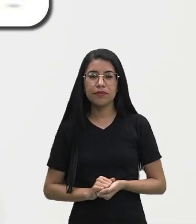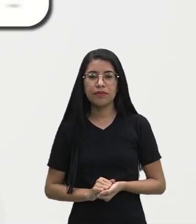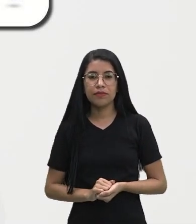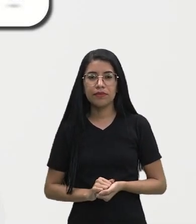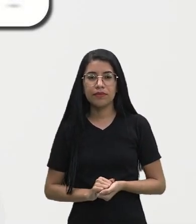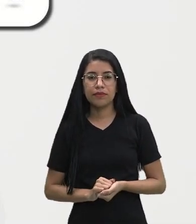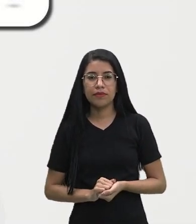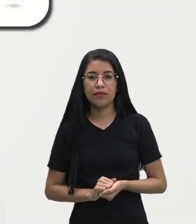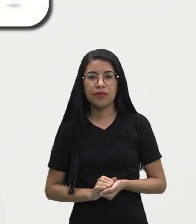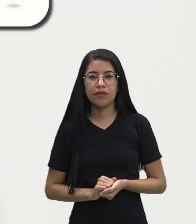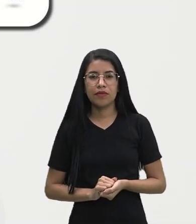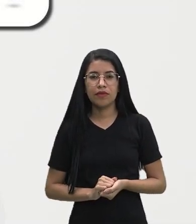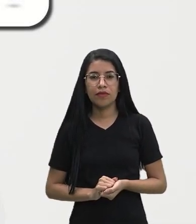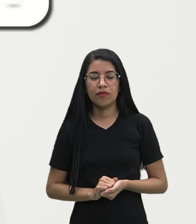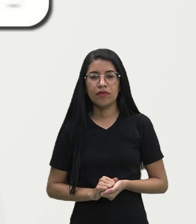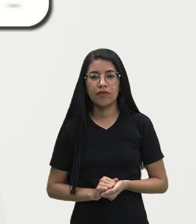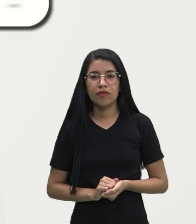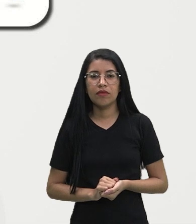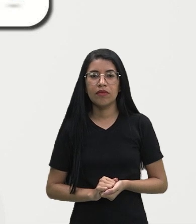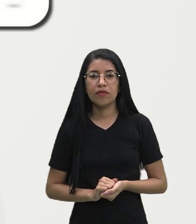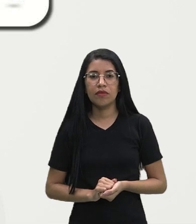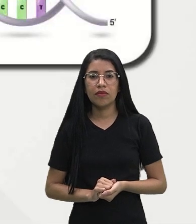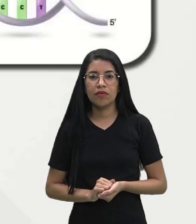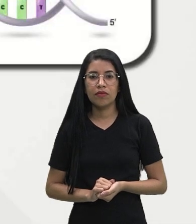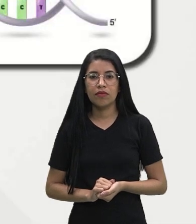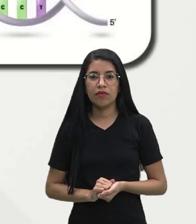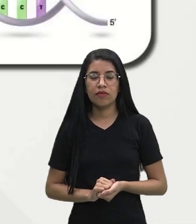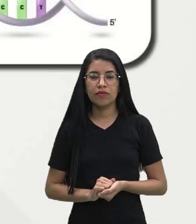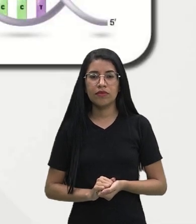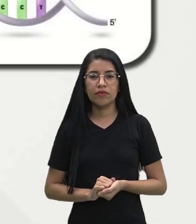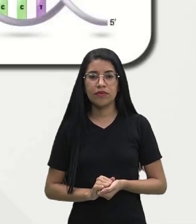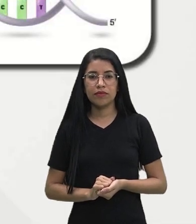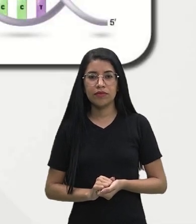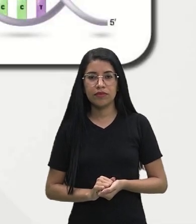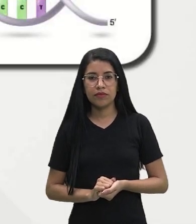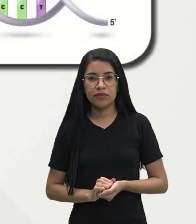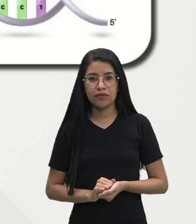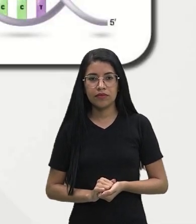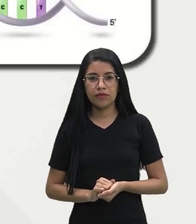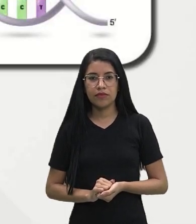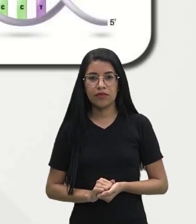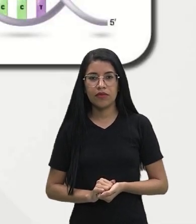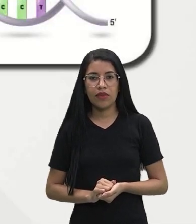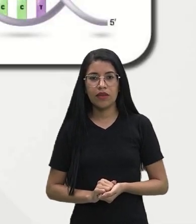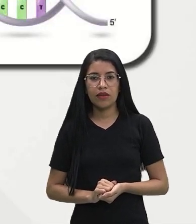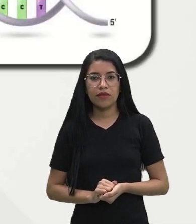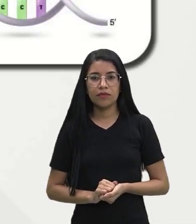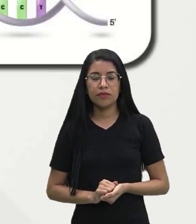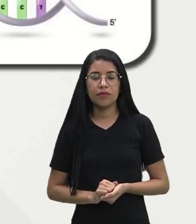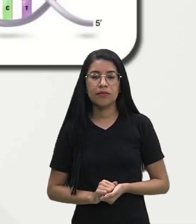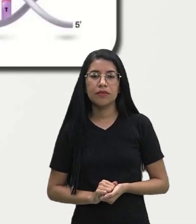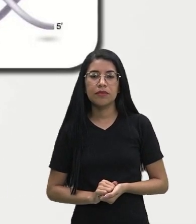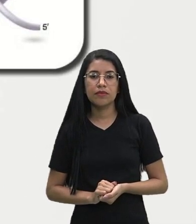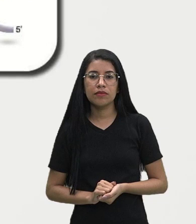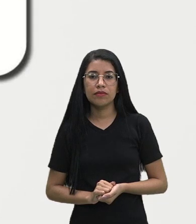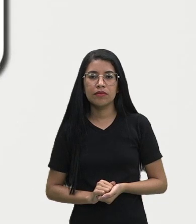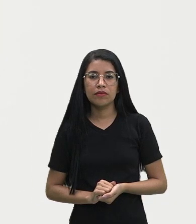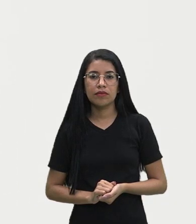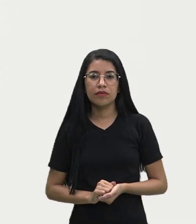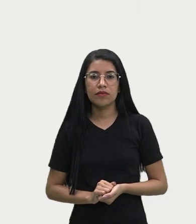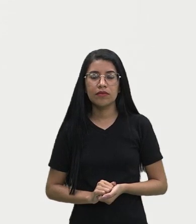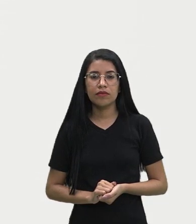só, o que a gente está vendo aqui? Vamos começar aqui a aumentar, muito bem. Chegar um pouquinho mais